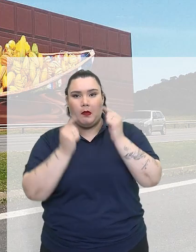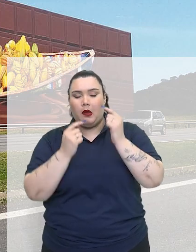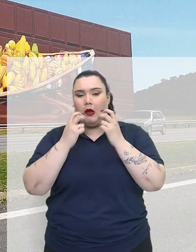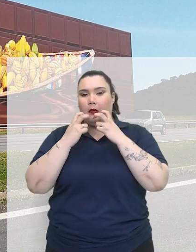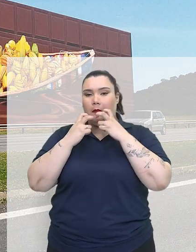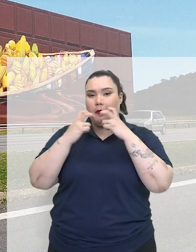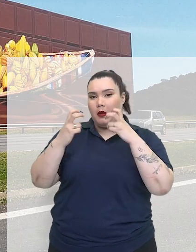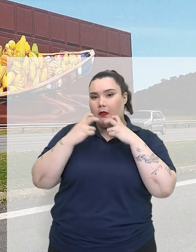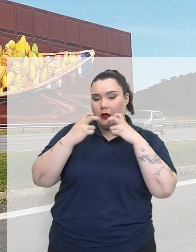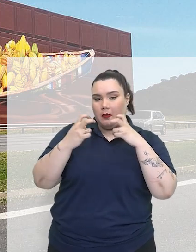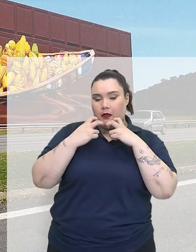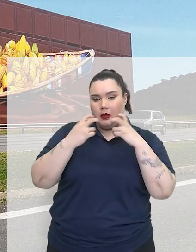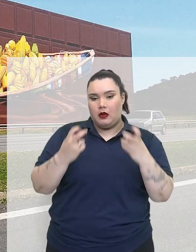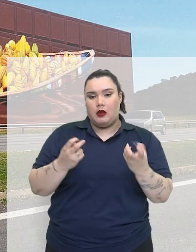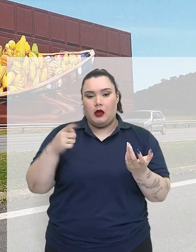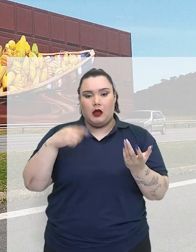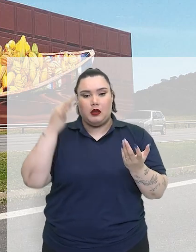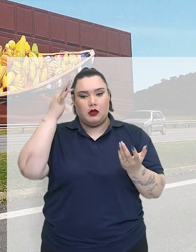uma teoria